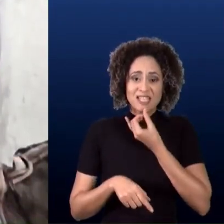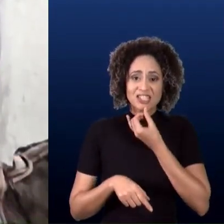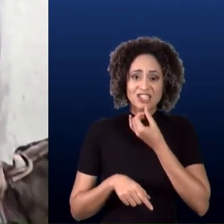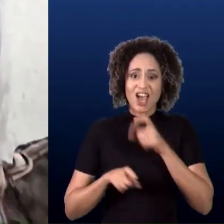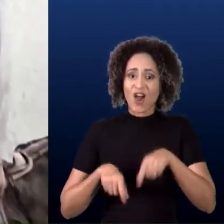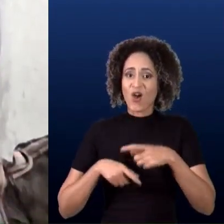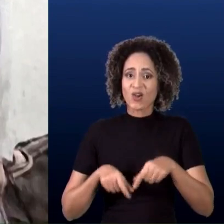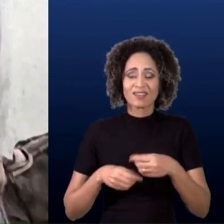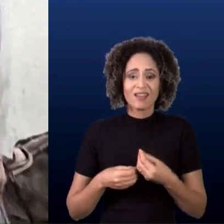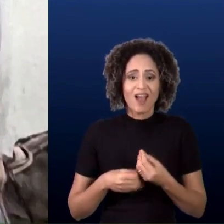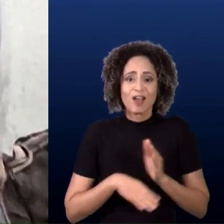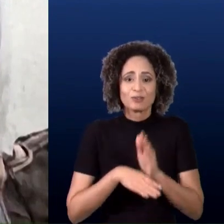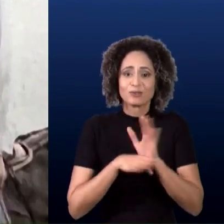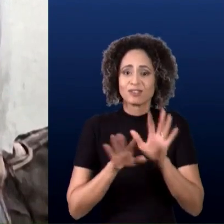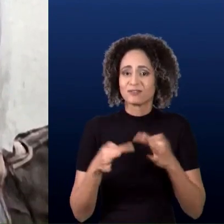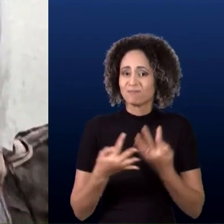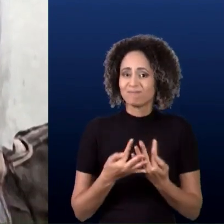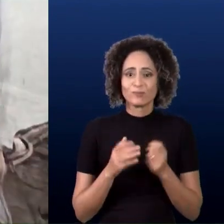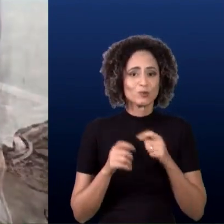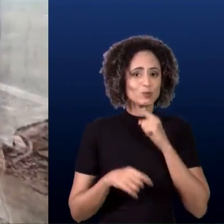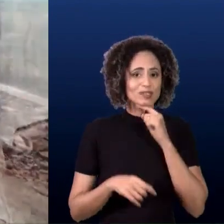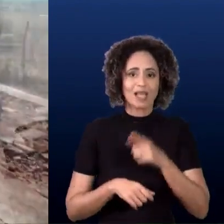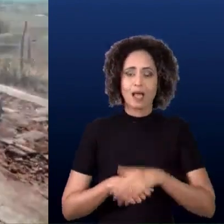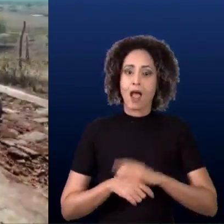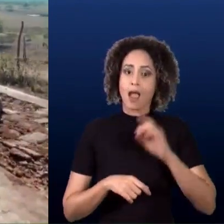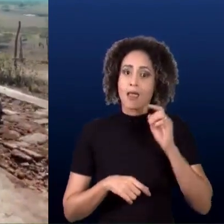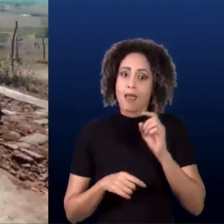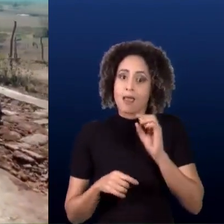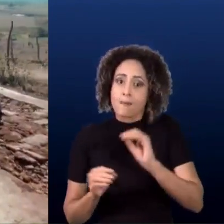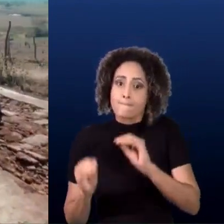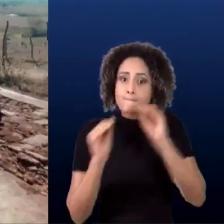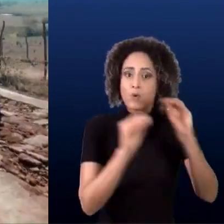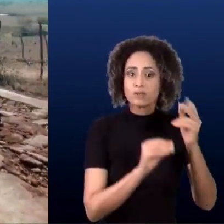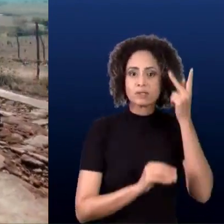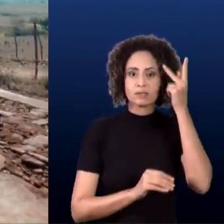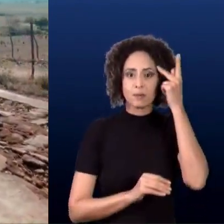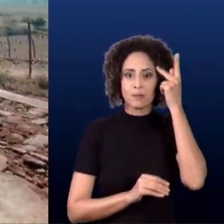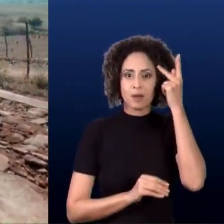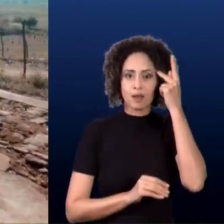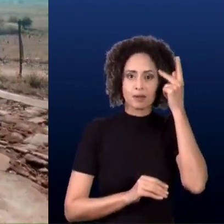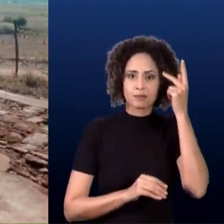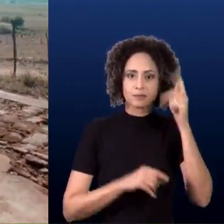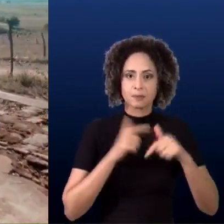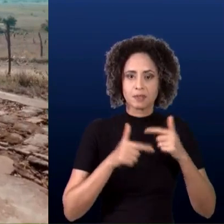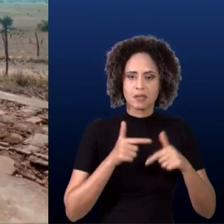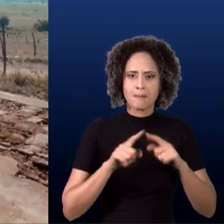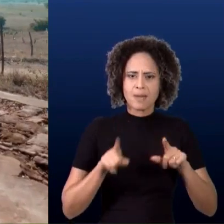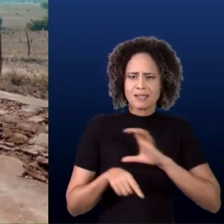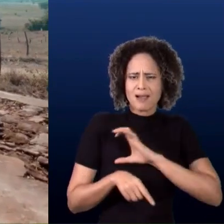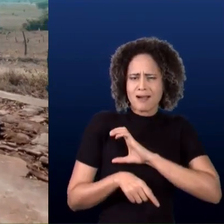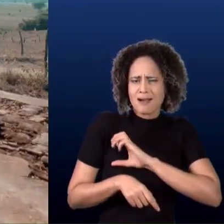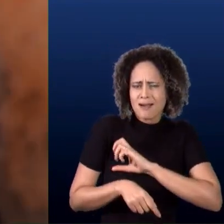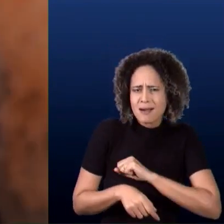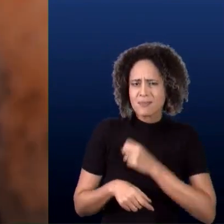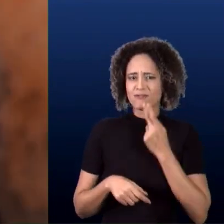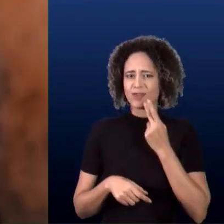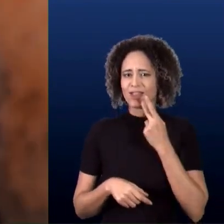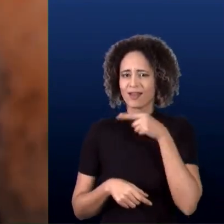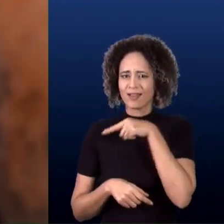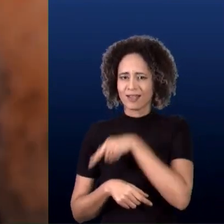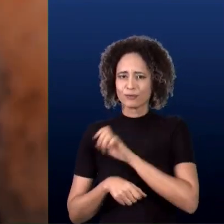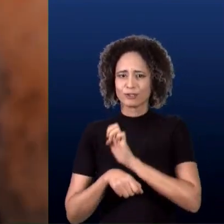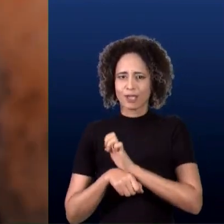Só que a roça não foi suficiente para ele manter sua família. E foi buscar uma oportunidade em São Paulo. Mas ele, muito apaixonado